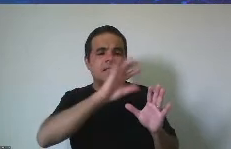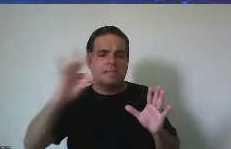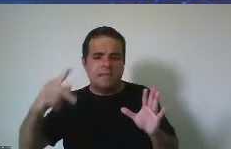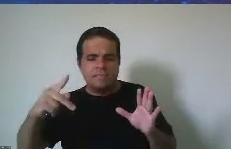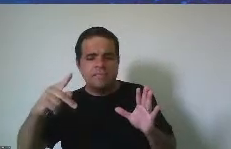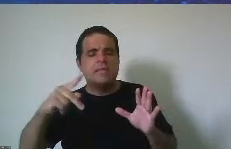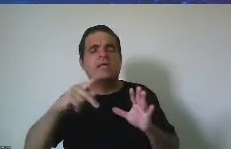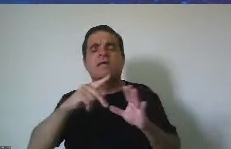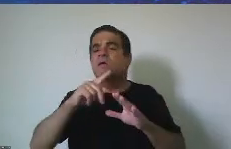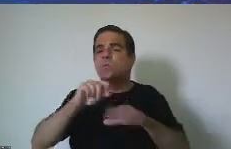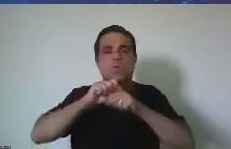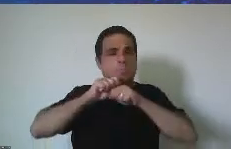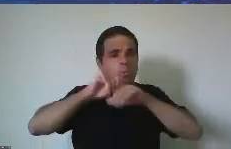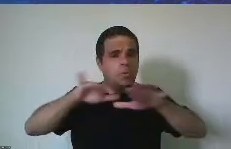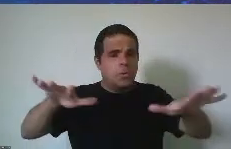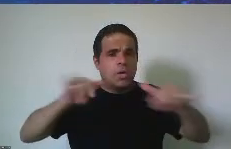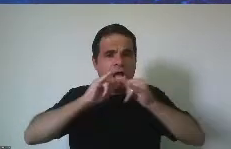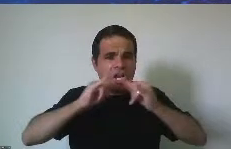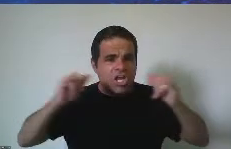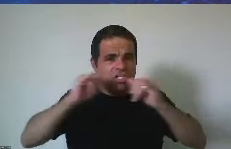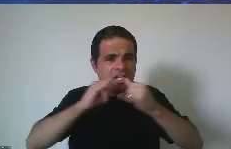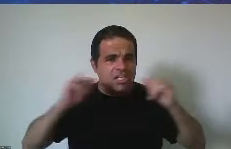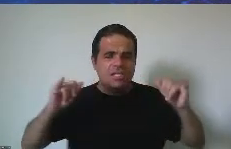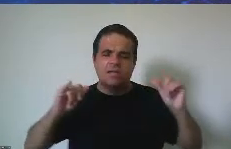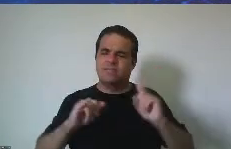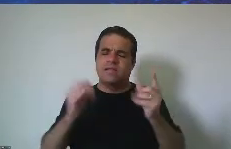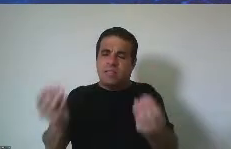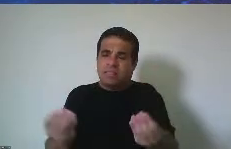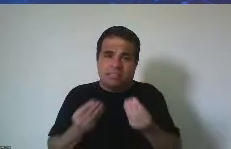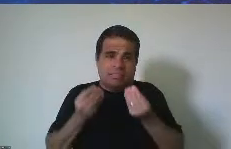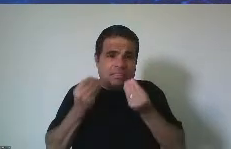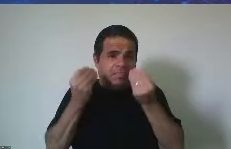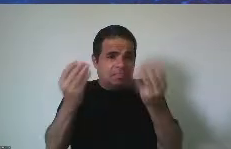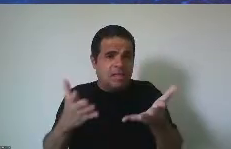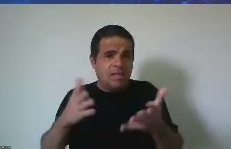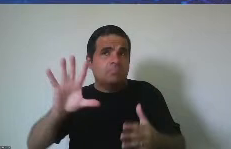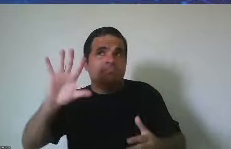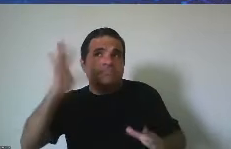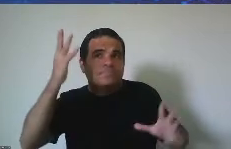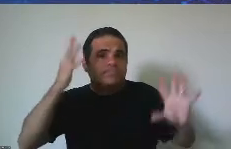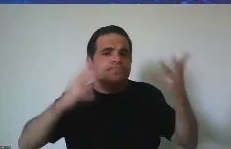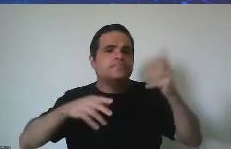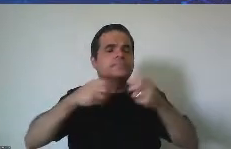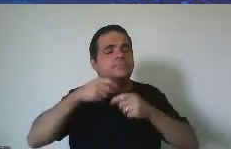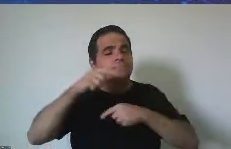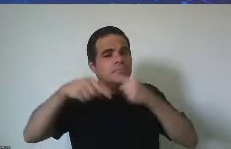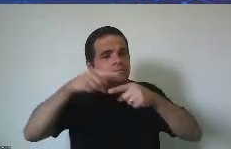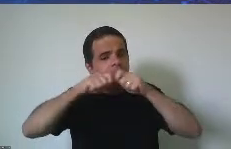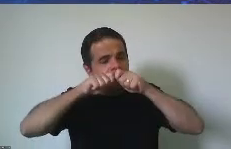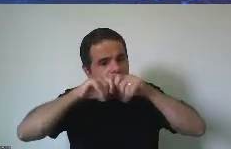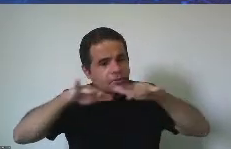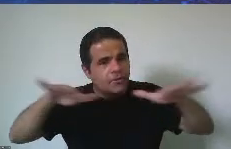de energia a gente vai precisar ser um provedor de soluções para transição energética